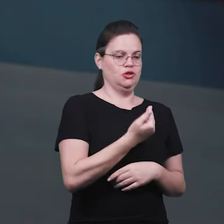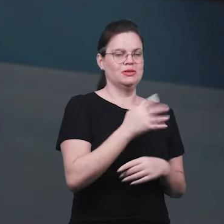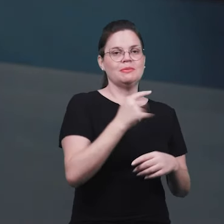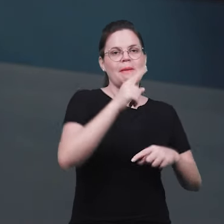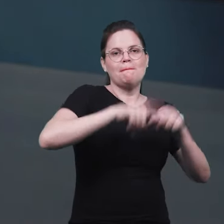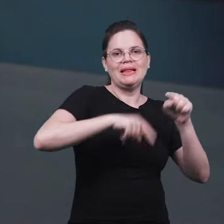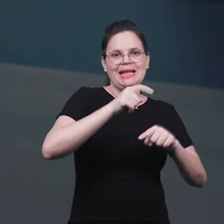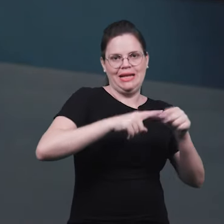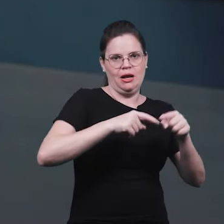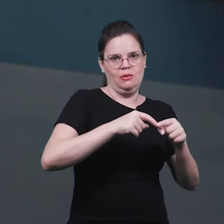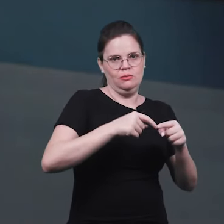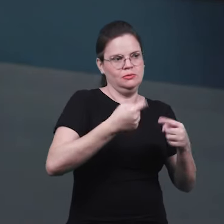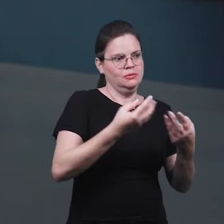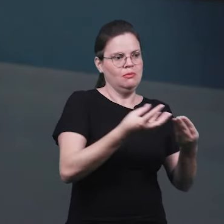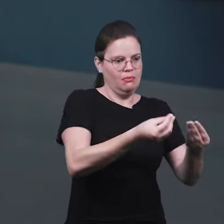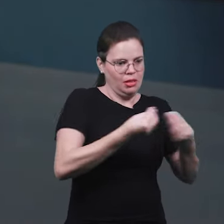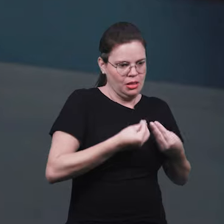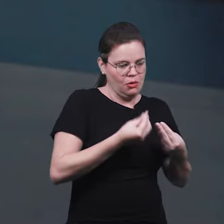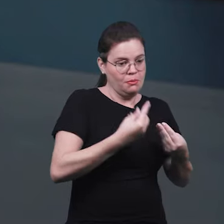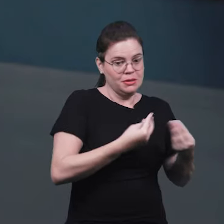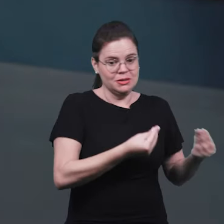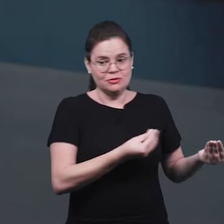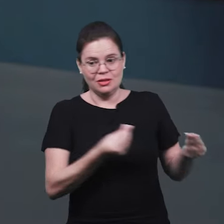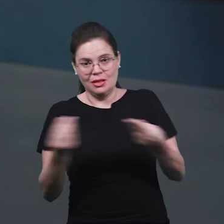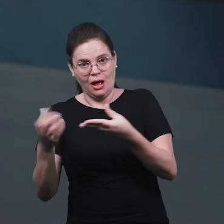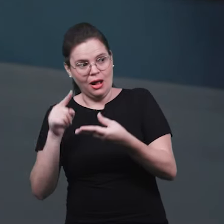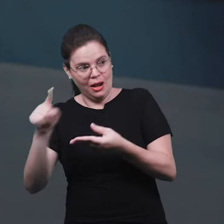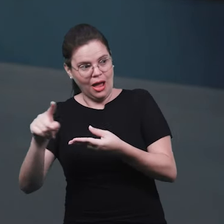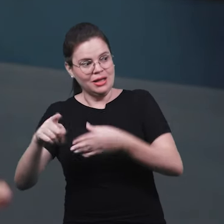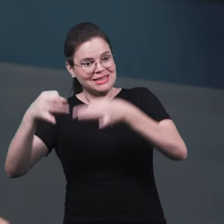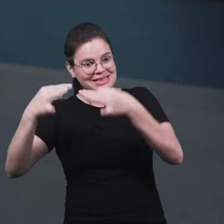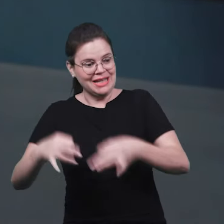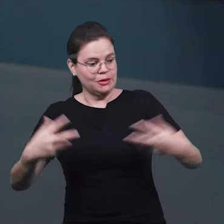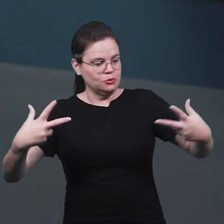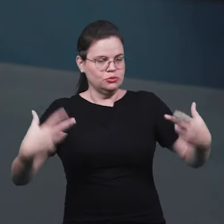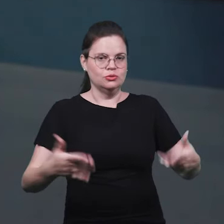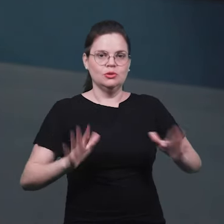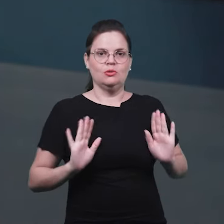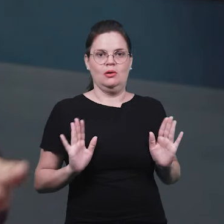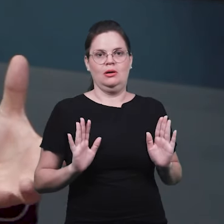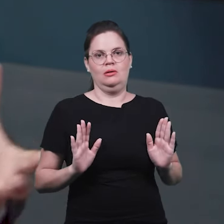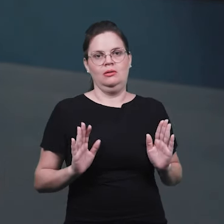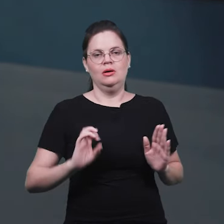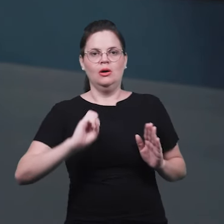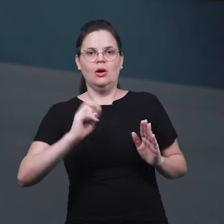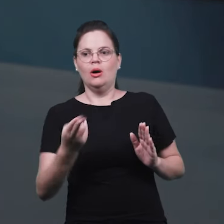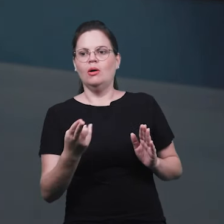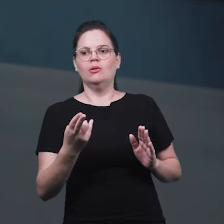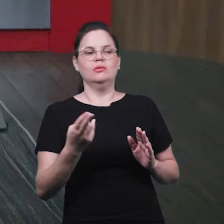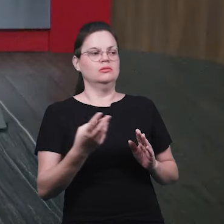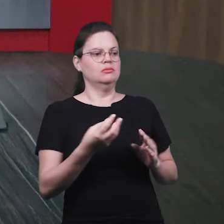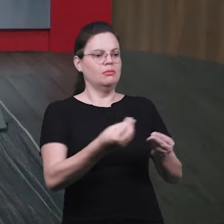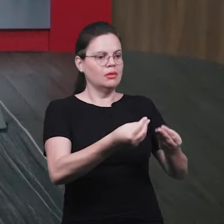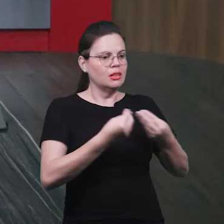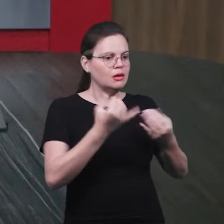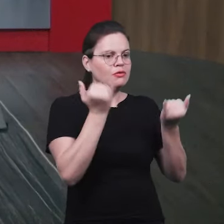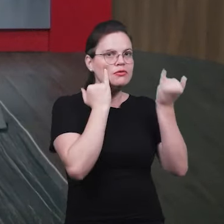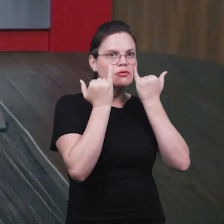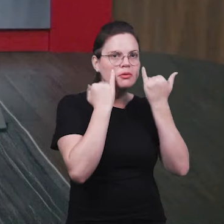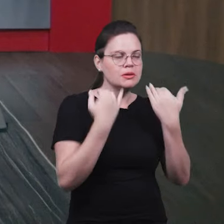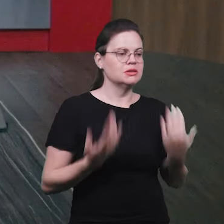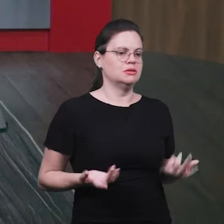da logística nada mais é do que isso. E esse produto, quando nós falamos, não é uma mercadoria apenas, né? Como eu disse,